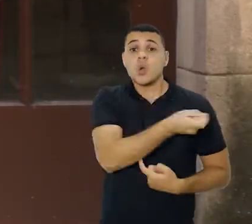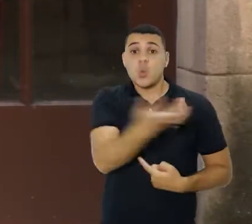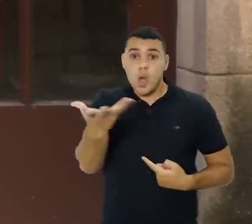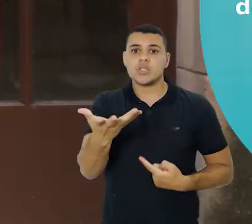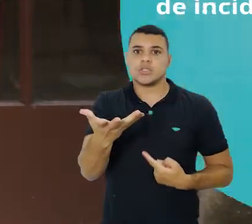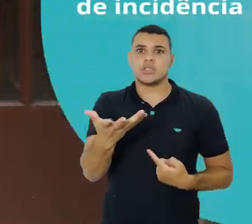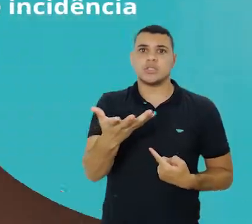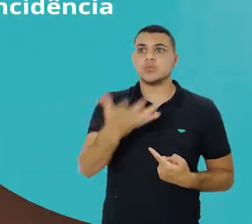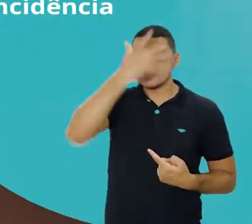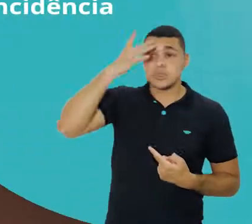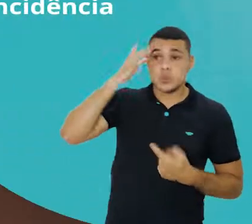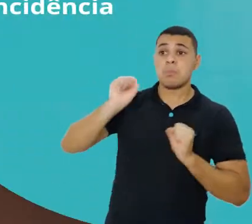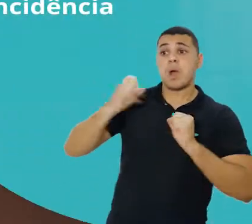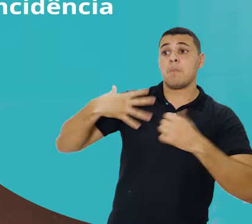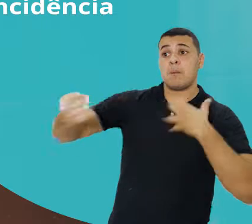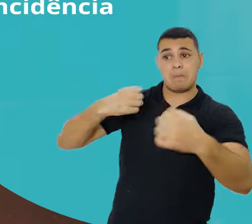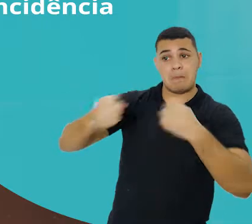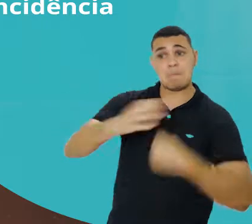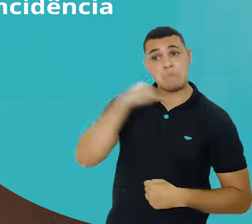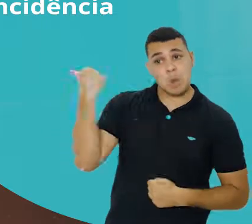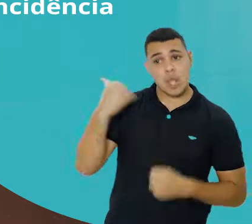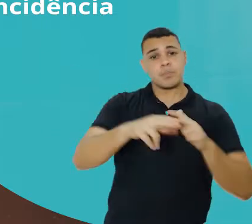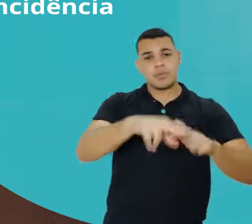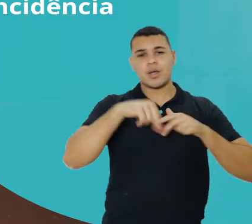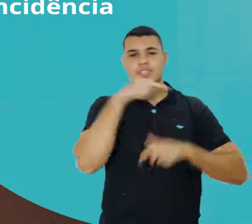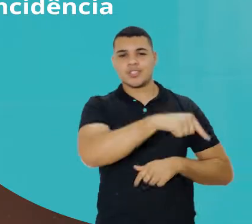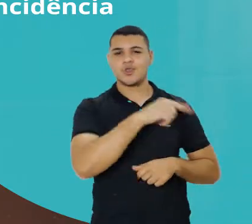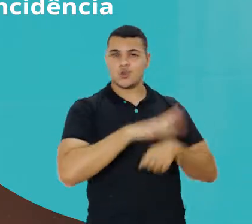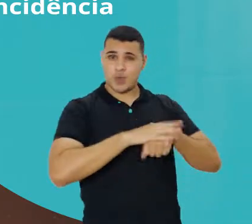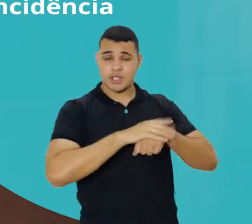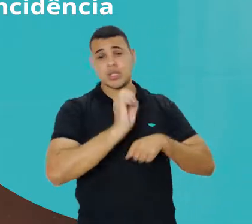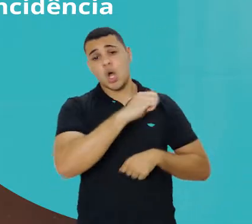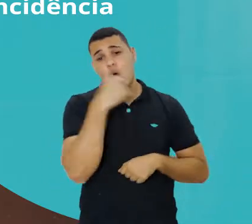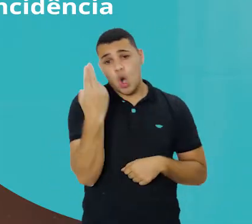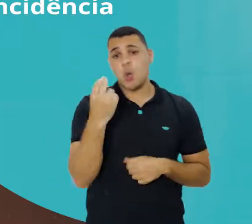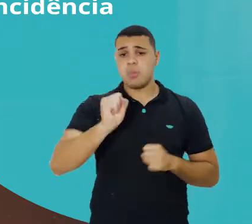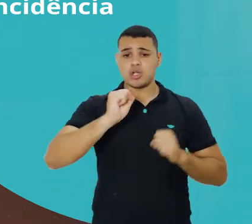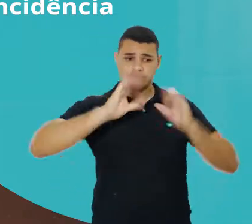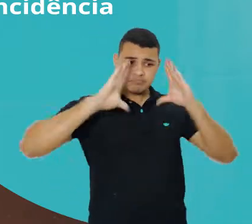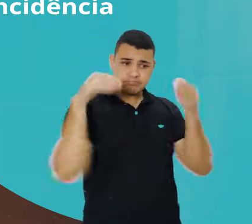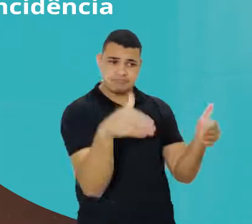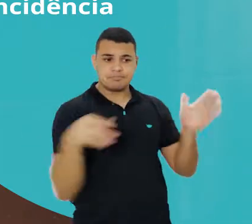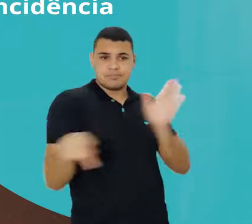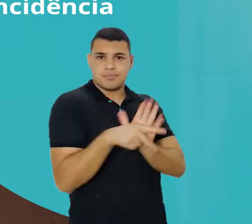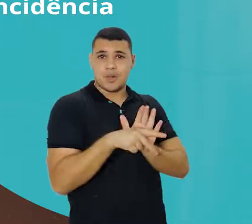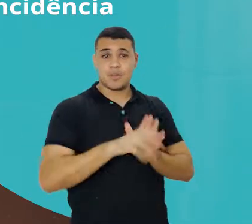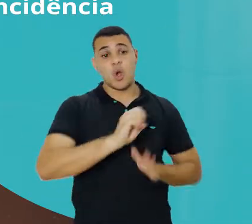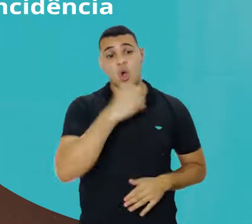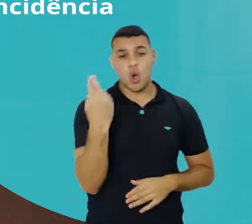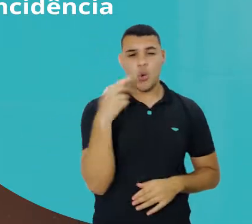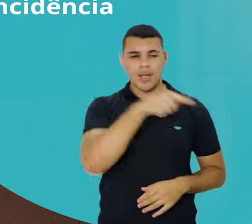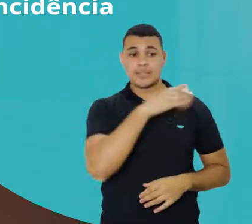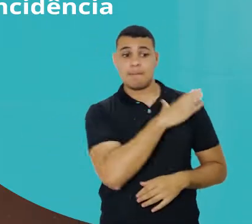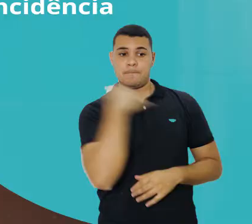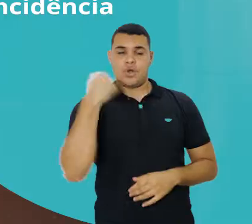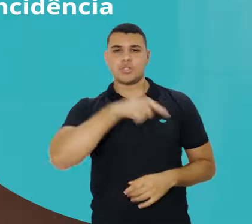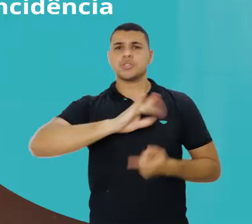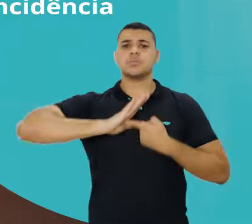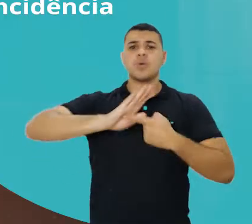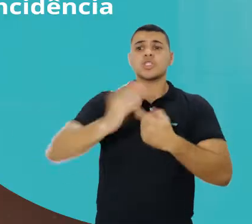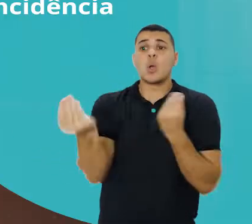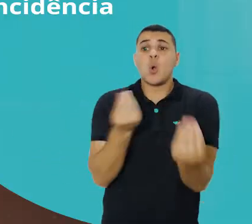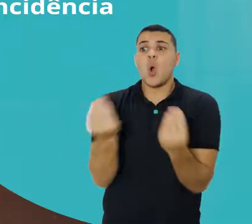de morte por todas as causas ou por uma causa específica, tá? Ou ela vai expressar a intensidade,